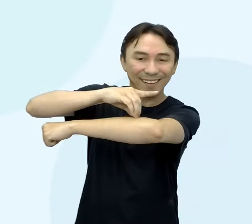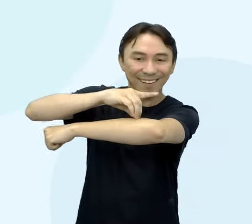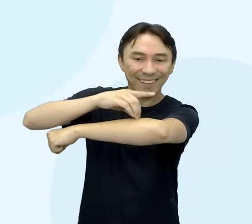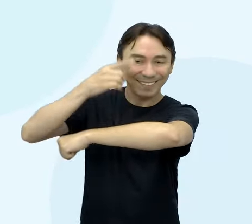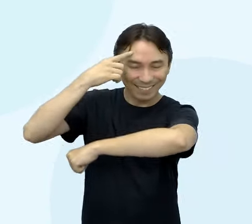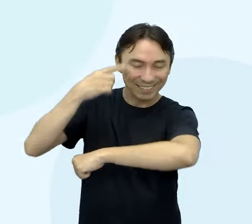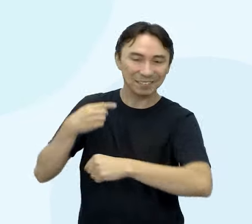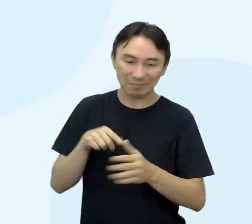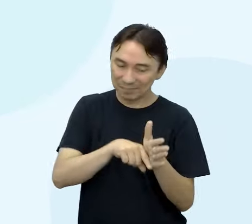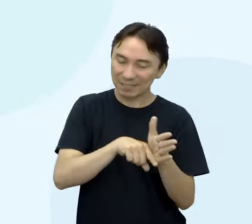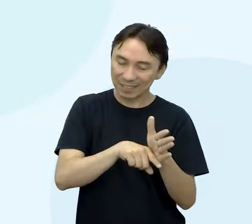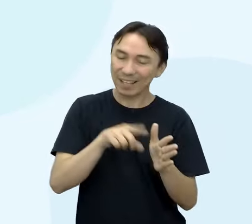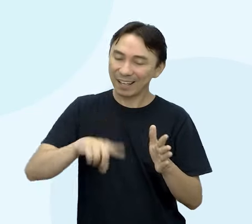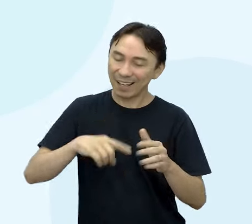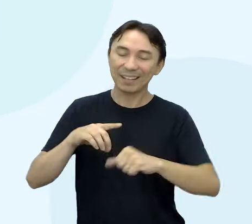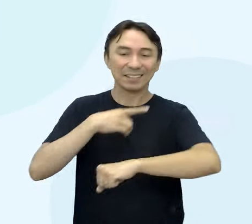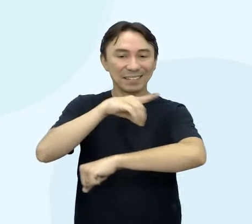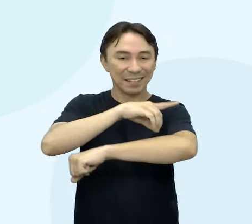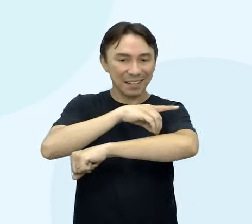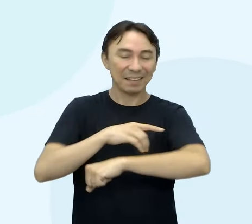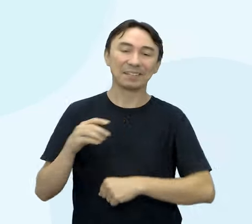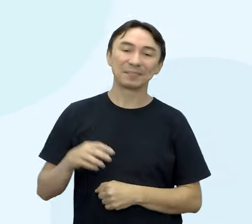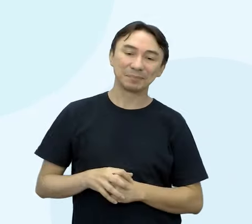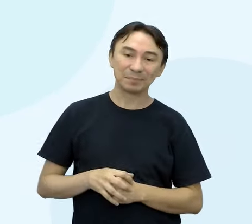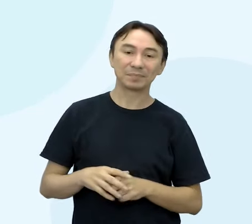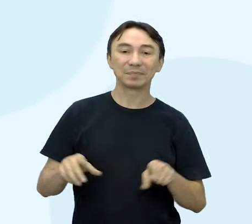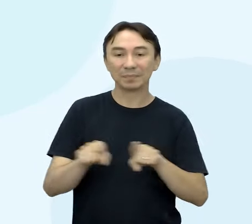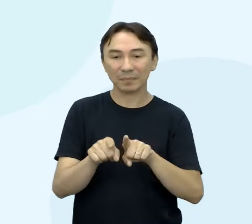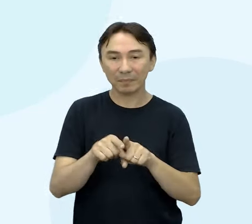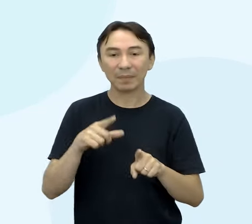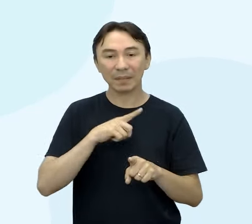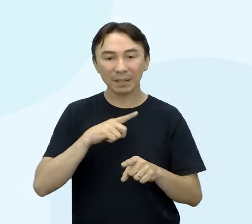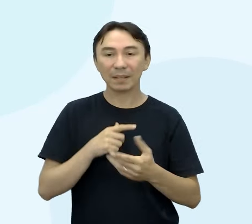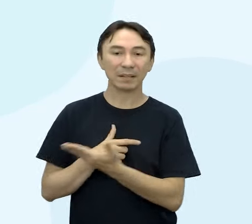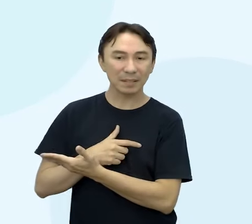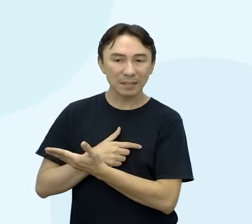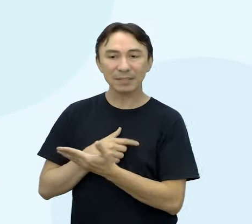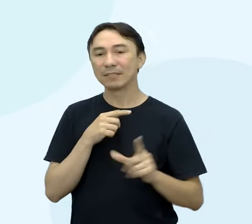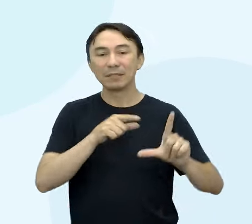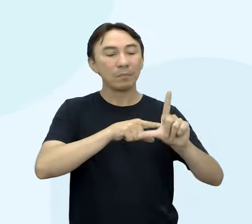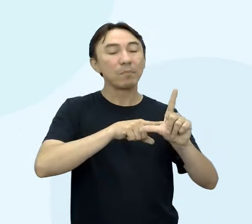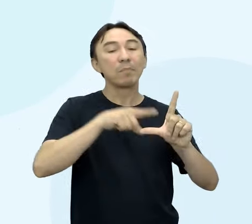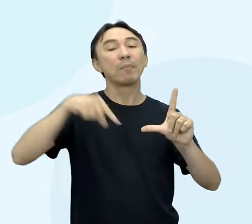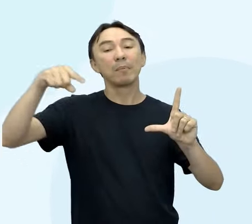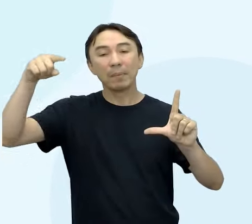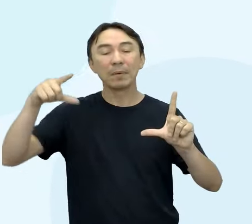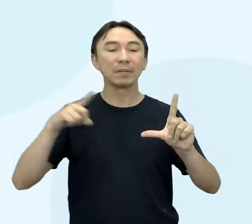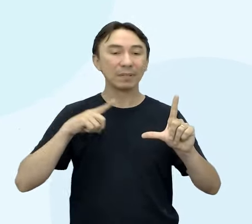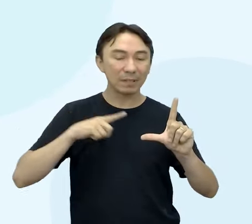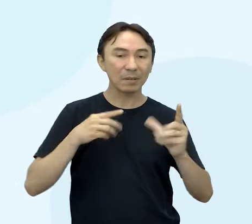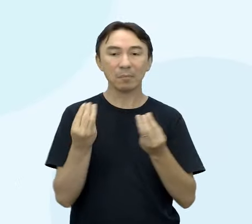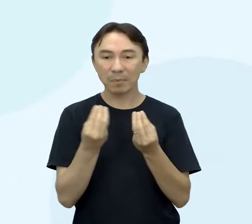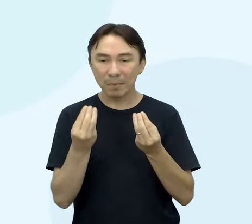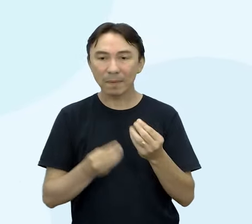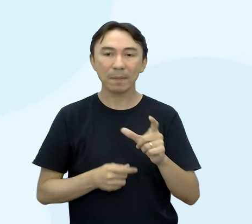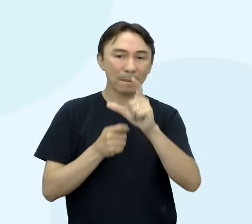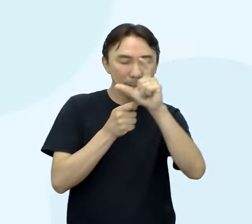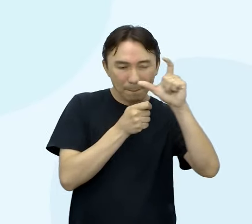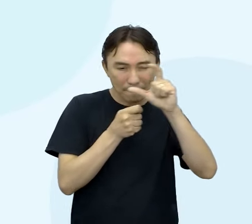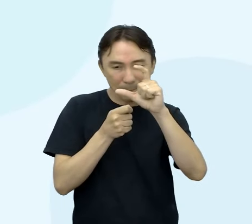computador, tem porcentagens, tem gráfico, sempre ali com uma lupinha, pensando na pesquisa. Então, hoje a gente tem esse momento de